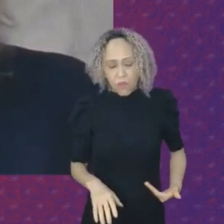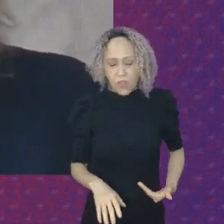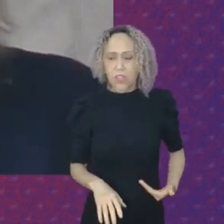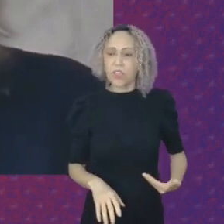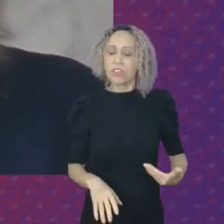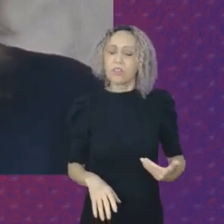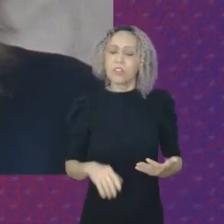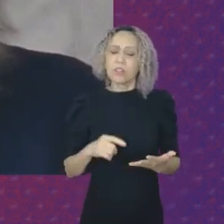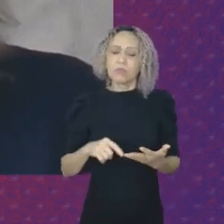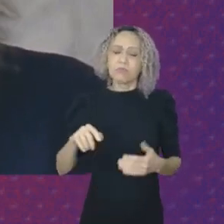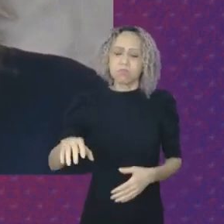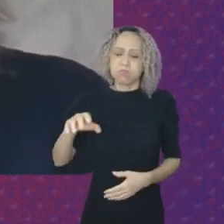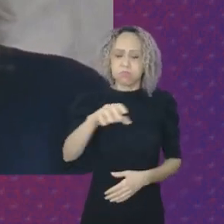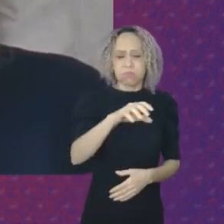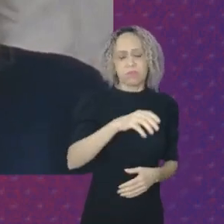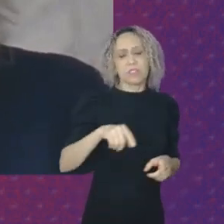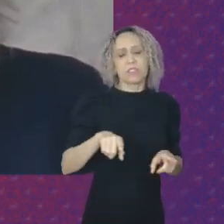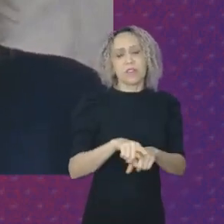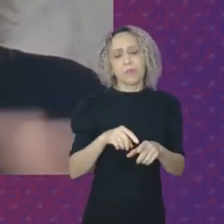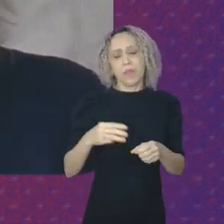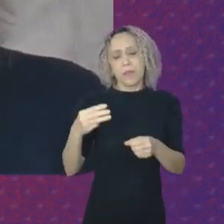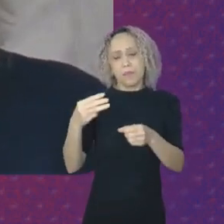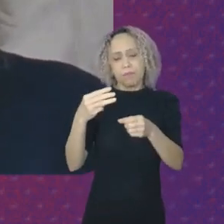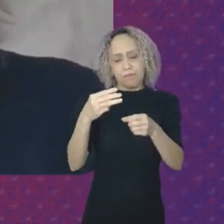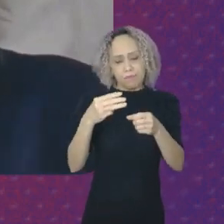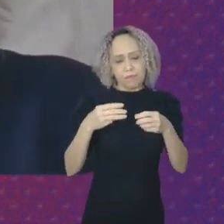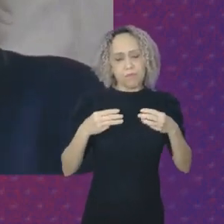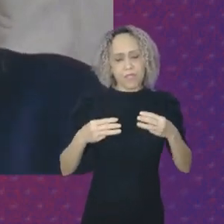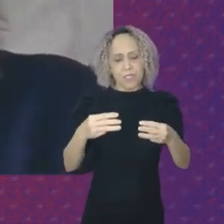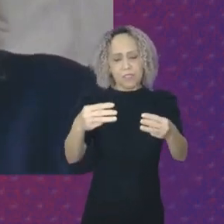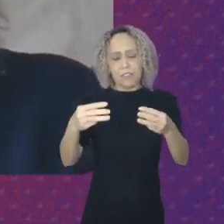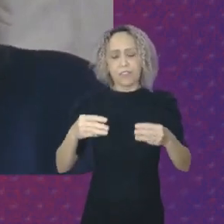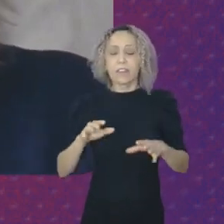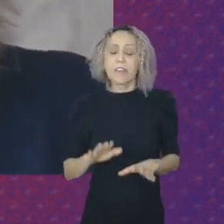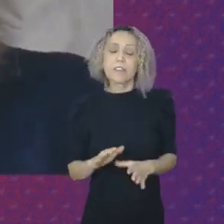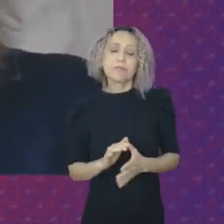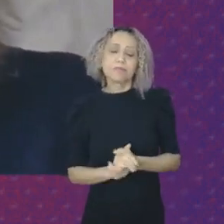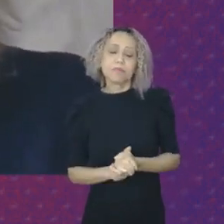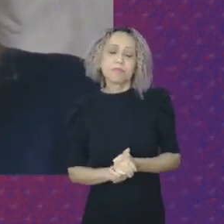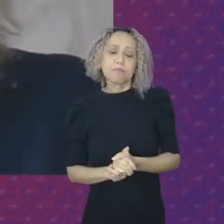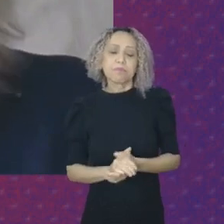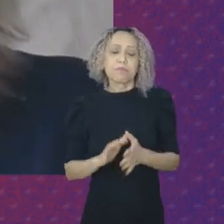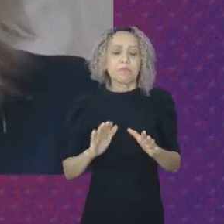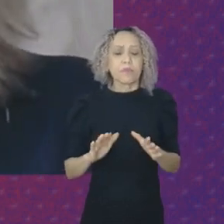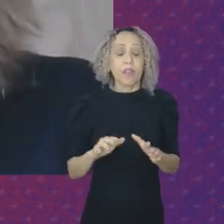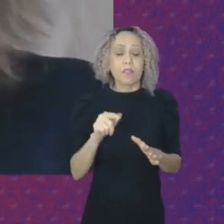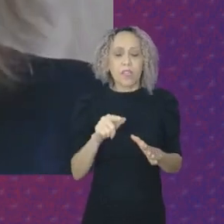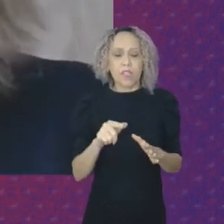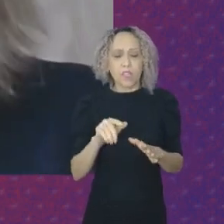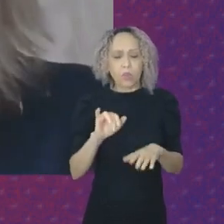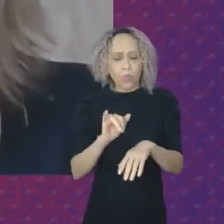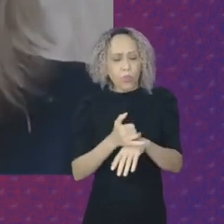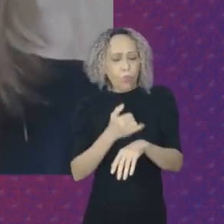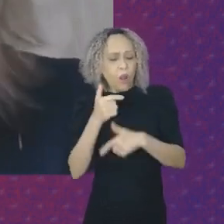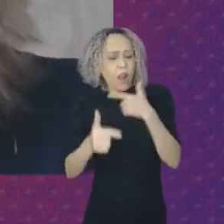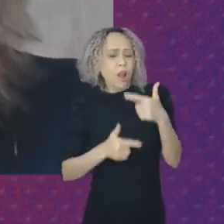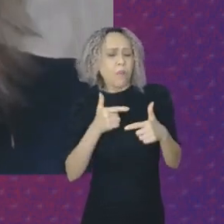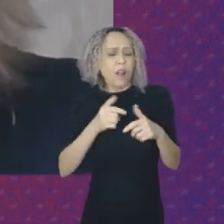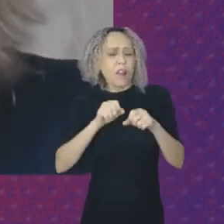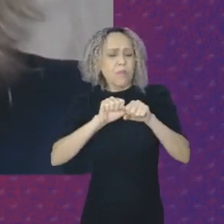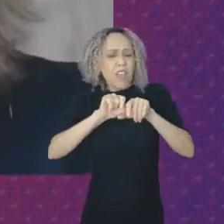e nos diversos ministérios. Bom, isso do ponto de vista aí de uma ação mais ampla e transversal. E na nossa